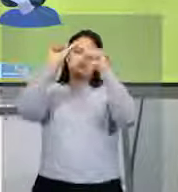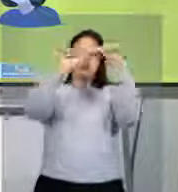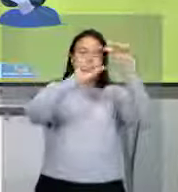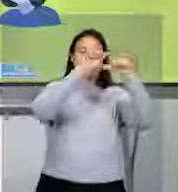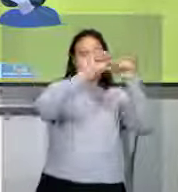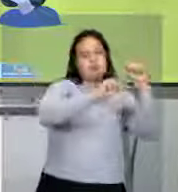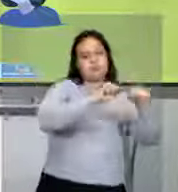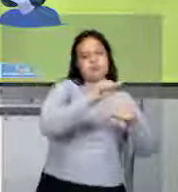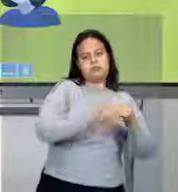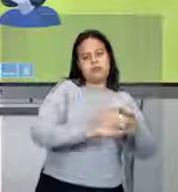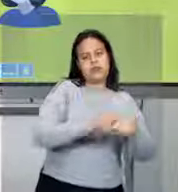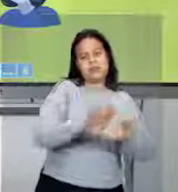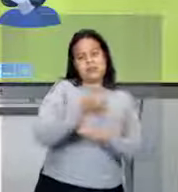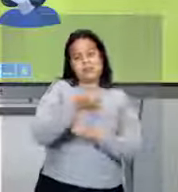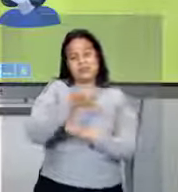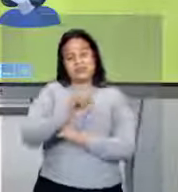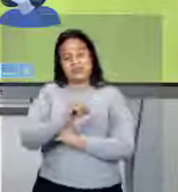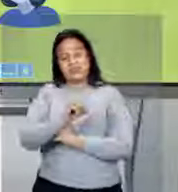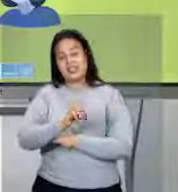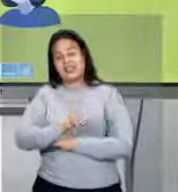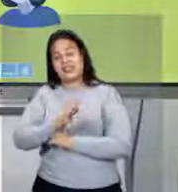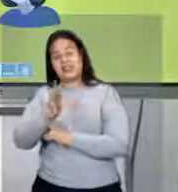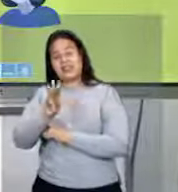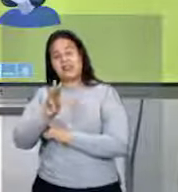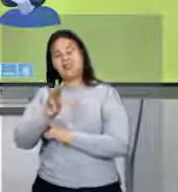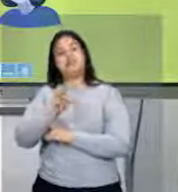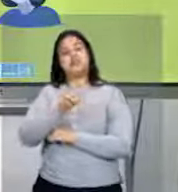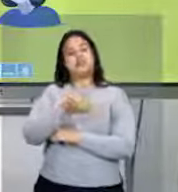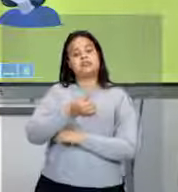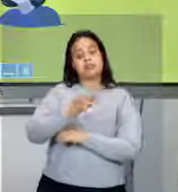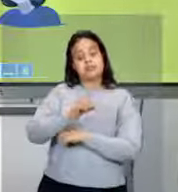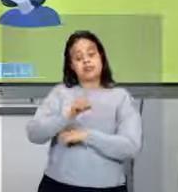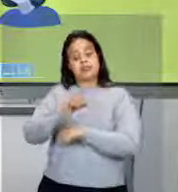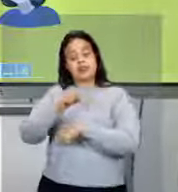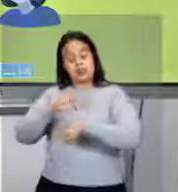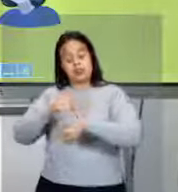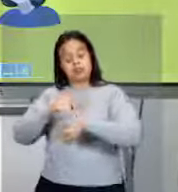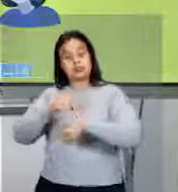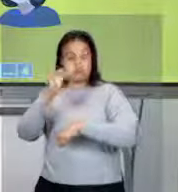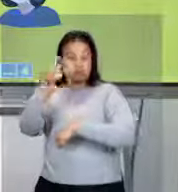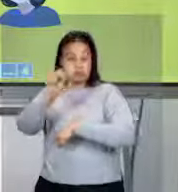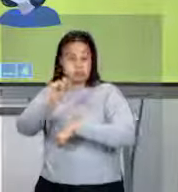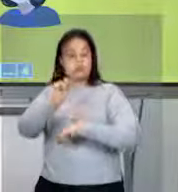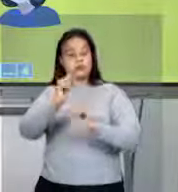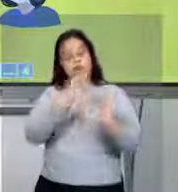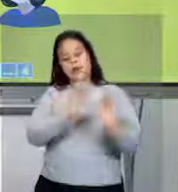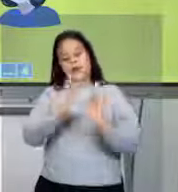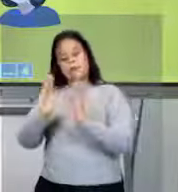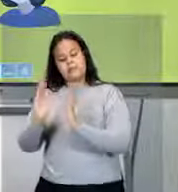nós, de 60 Hz ou 60 ciclos por segundo.